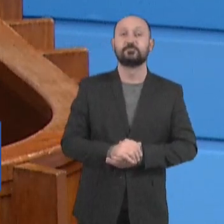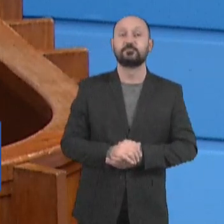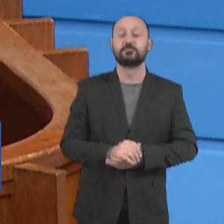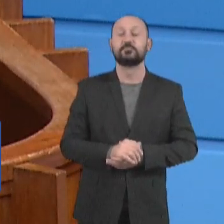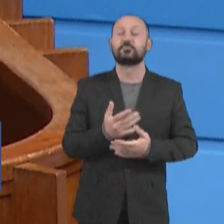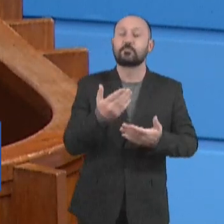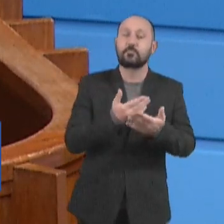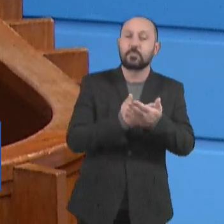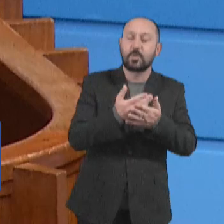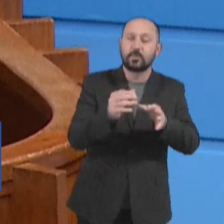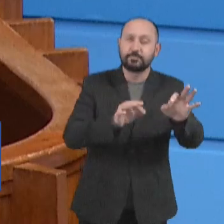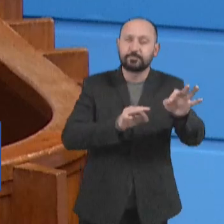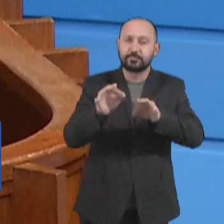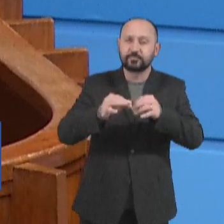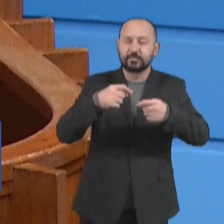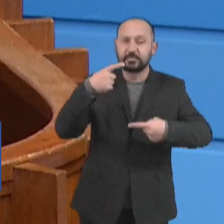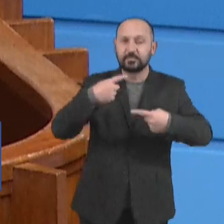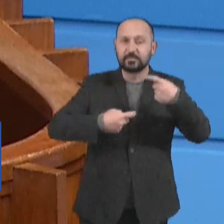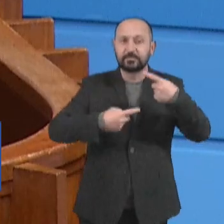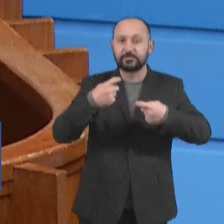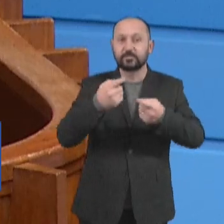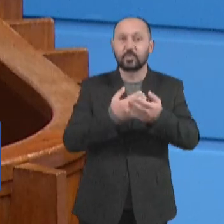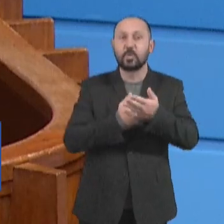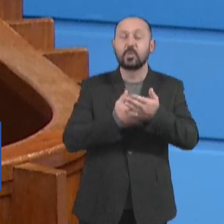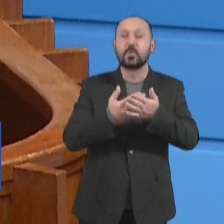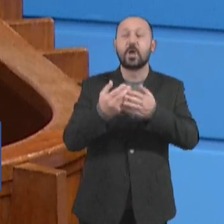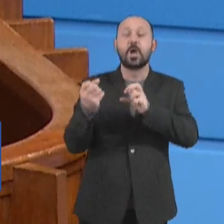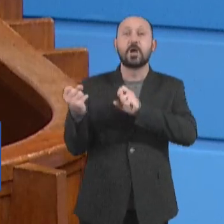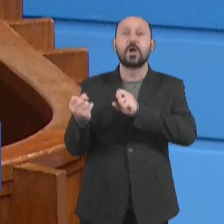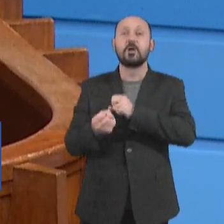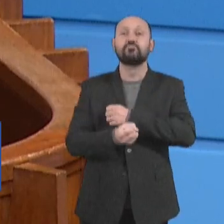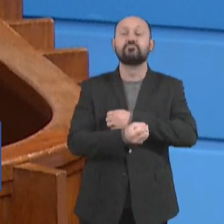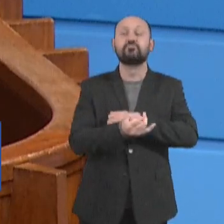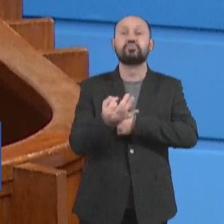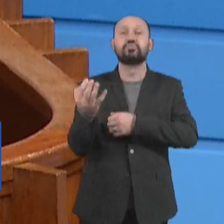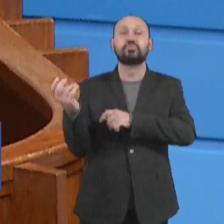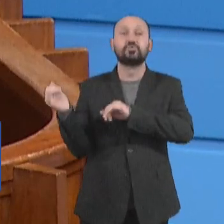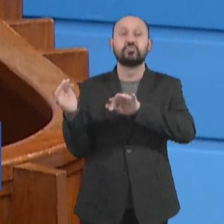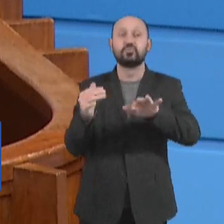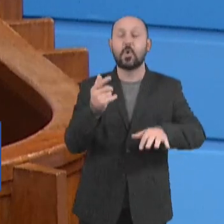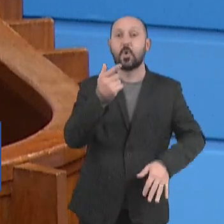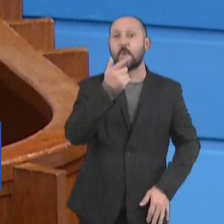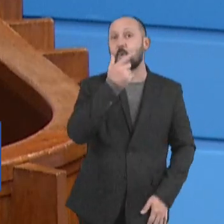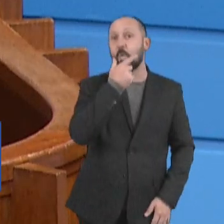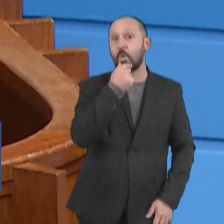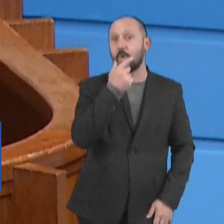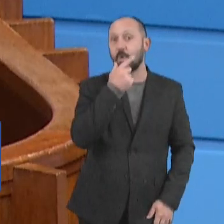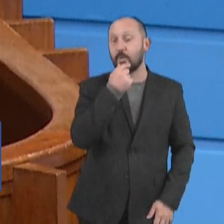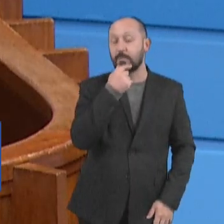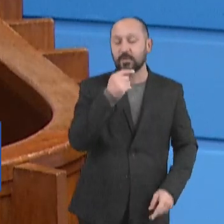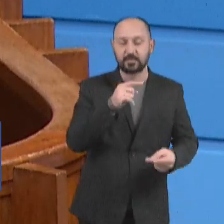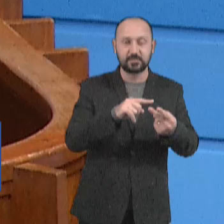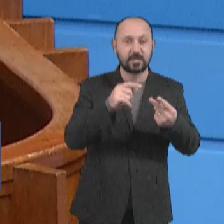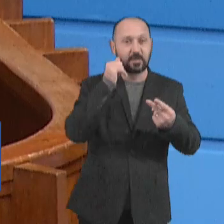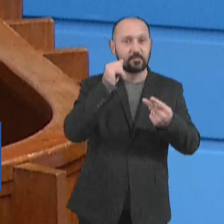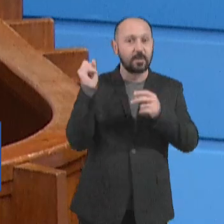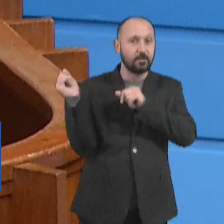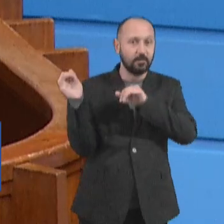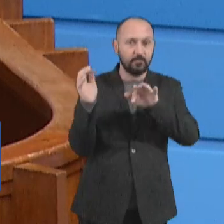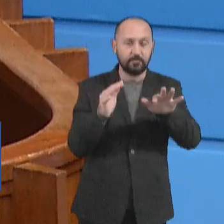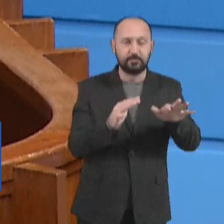Esse movimento da guerra traz também uma grande quantidade de homens e